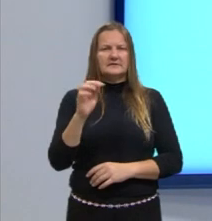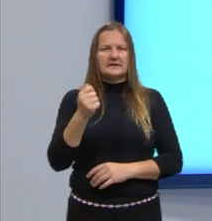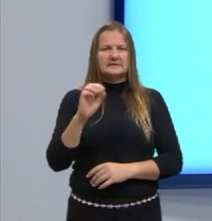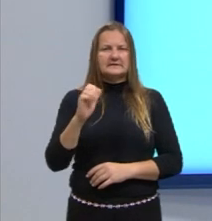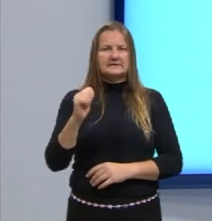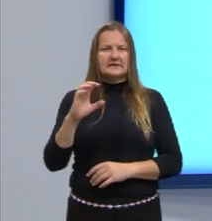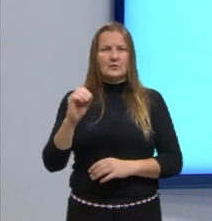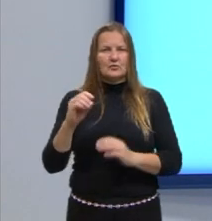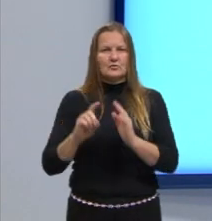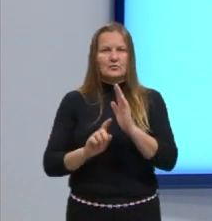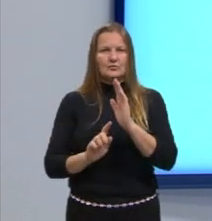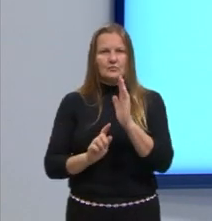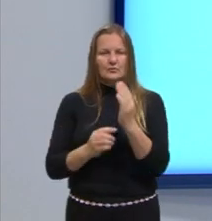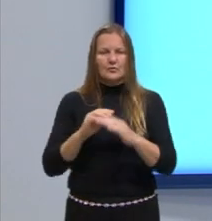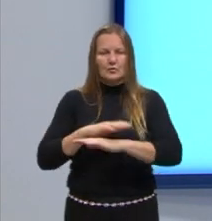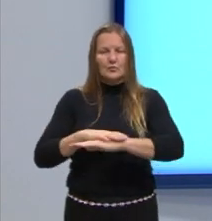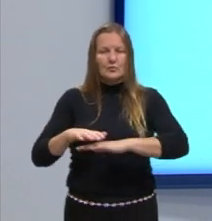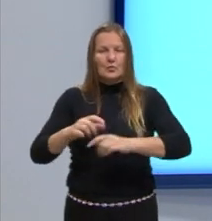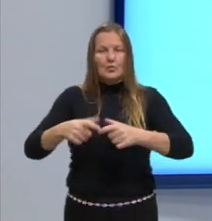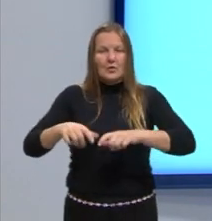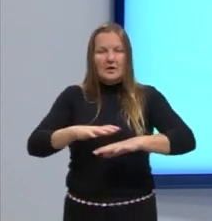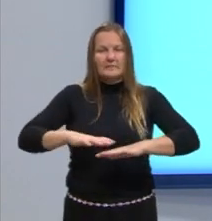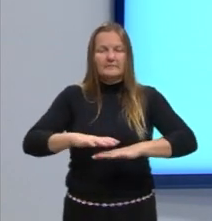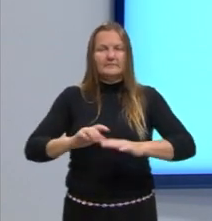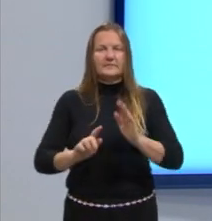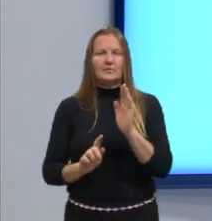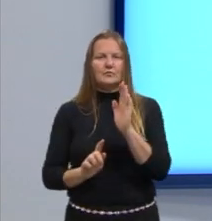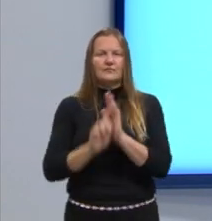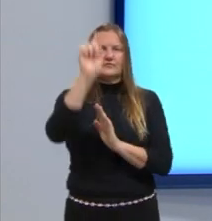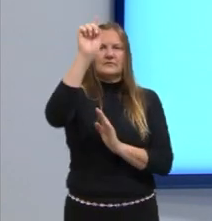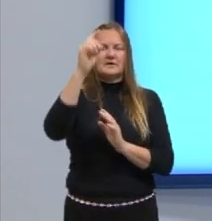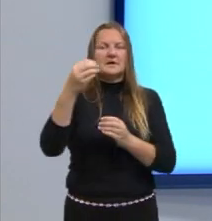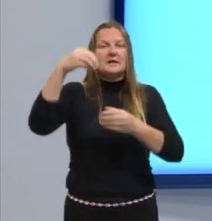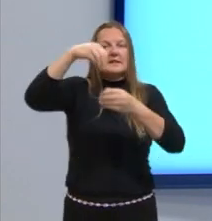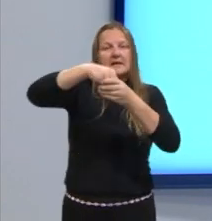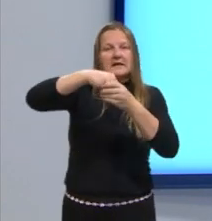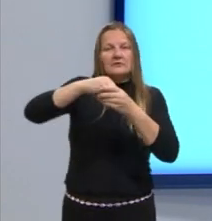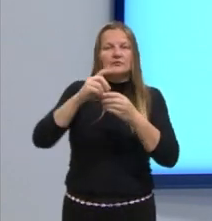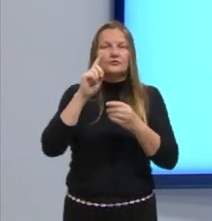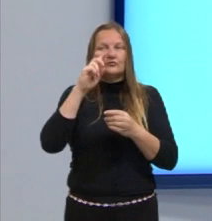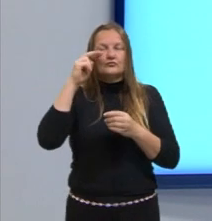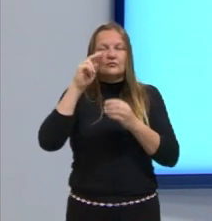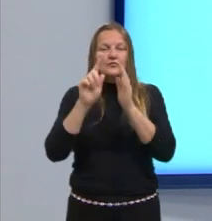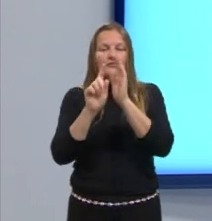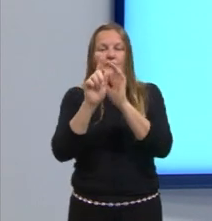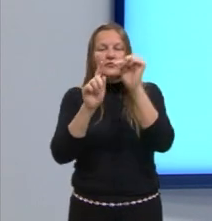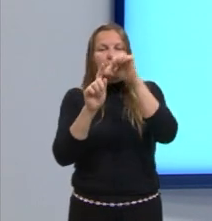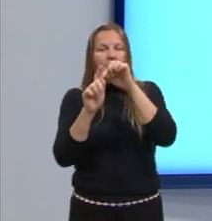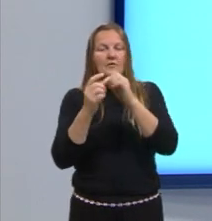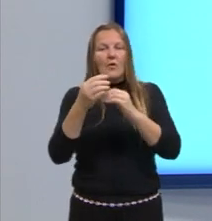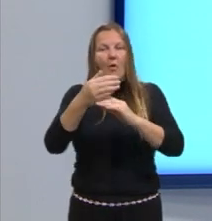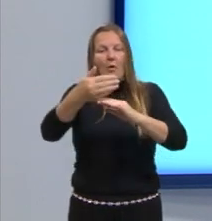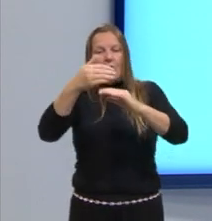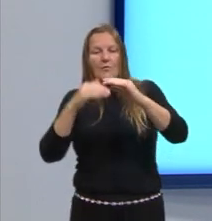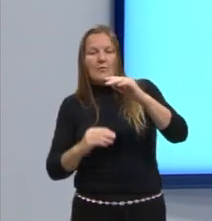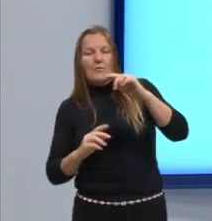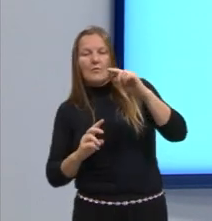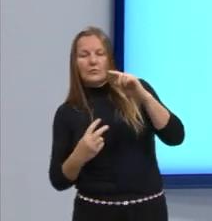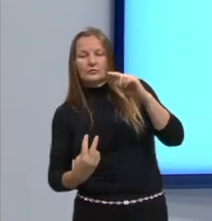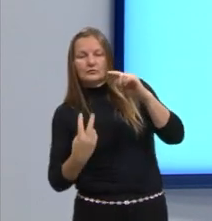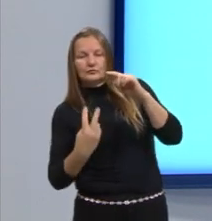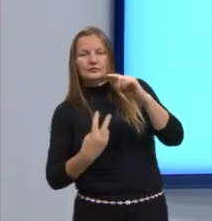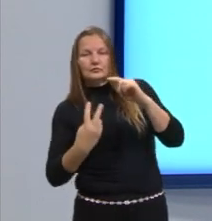partindo né Isso que é a estação tanto um observador dentro do Foguete quanto um observador da estação